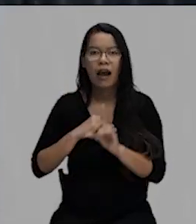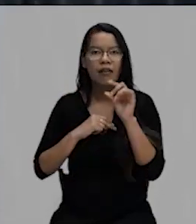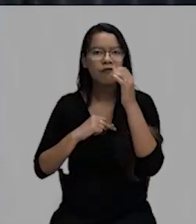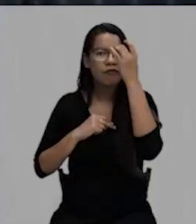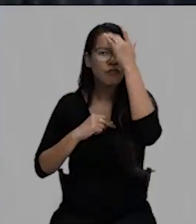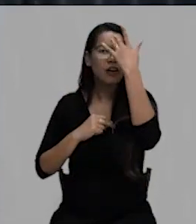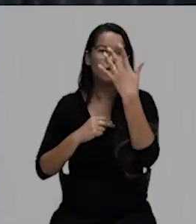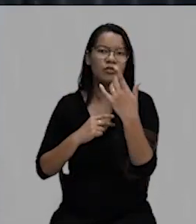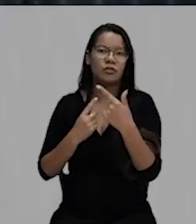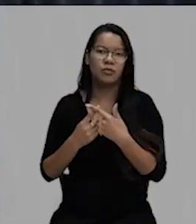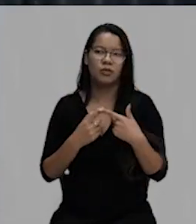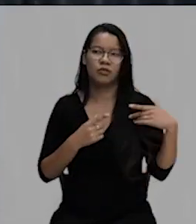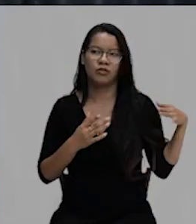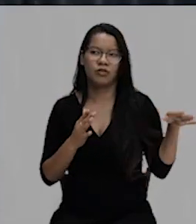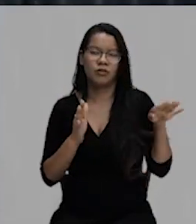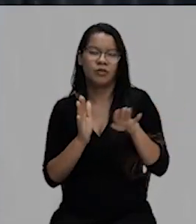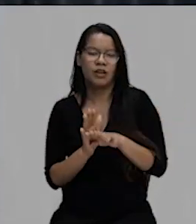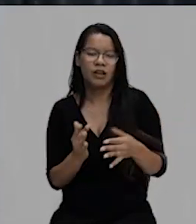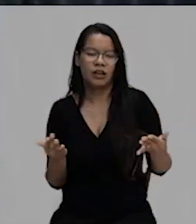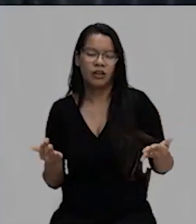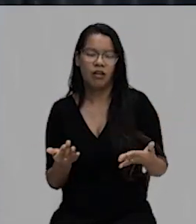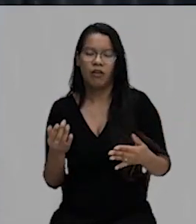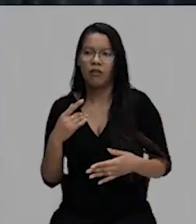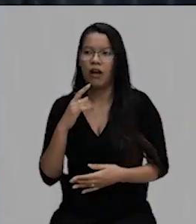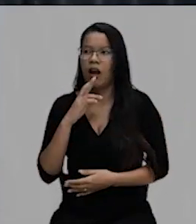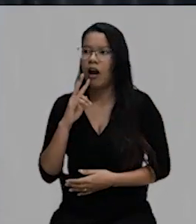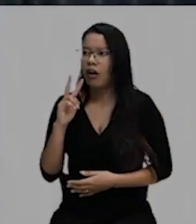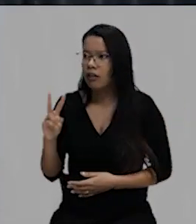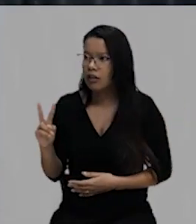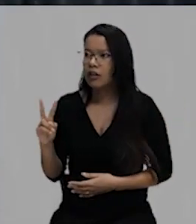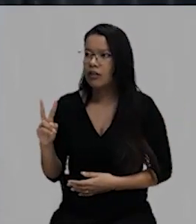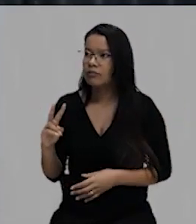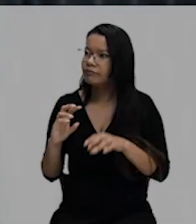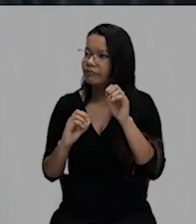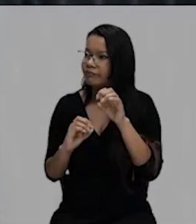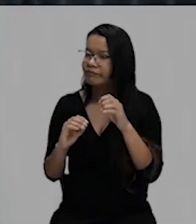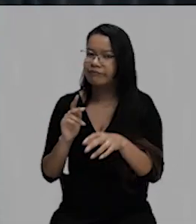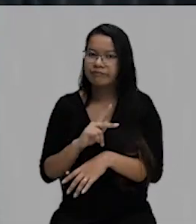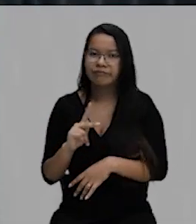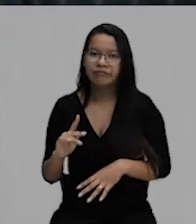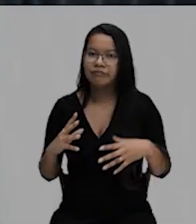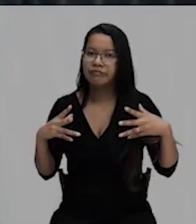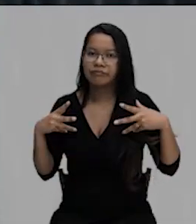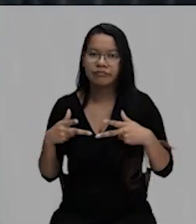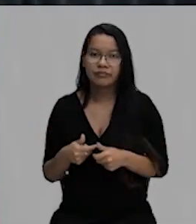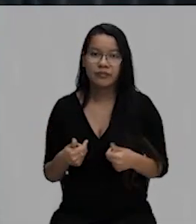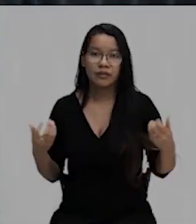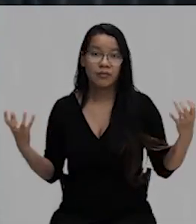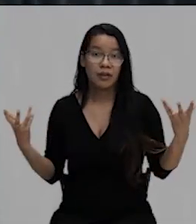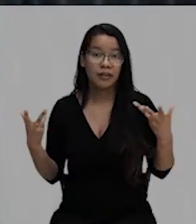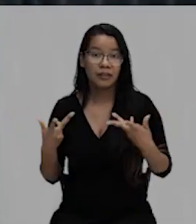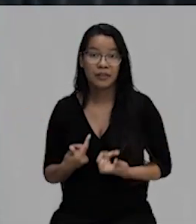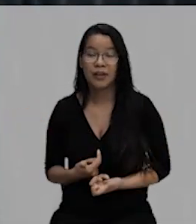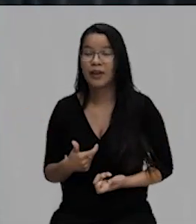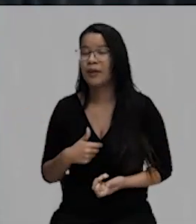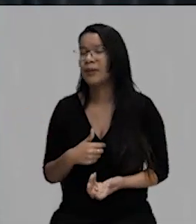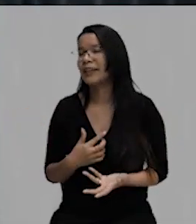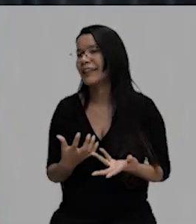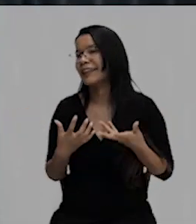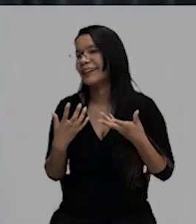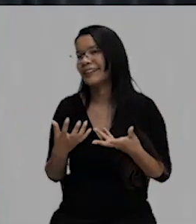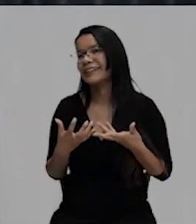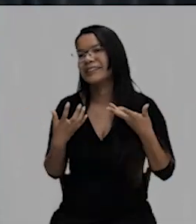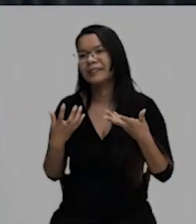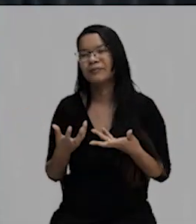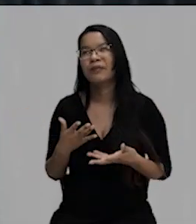aqui, eu fico babando assistindo a aula dos professores. Babando. Eles são maravilhosos. Quisera eu, na minha época, não que eu não tivesse